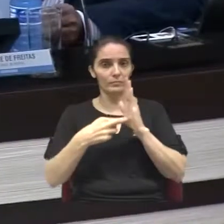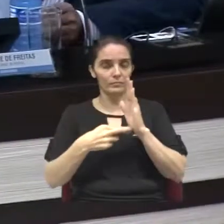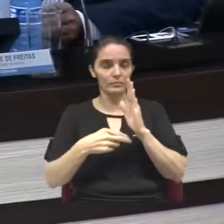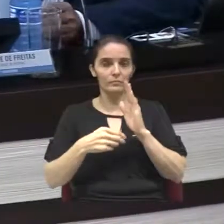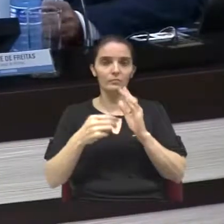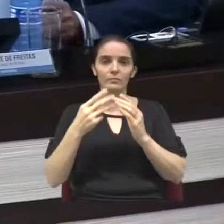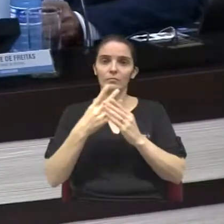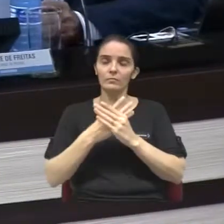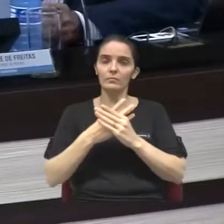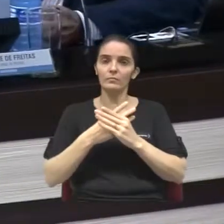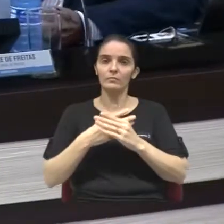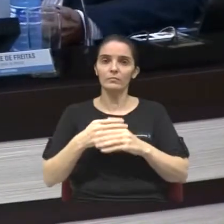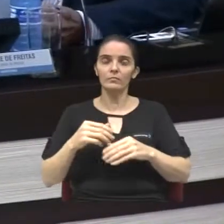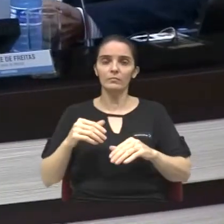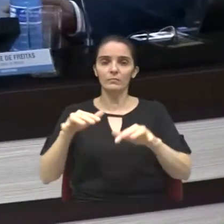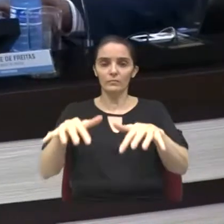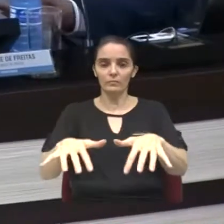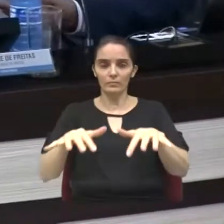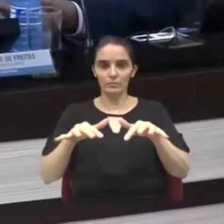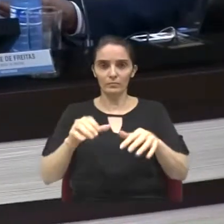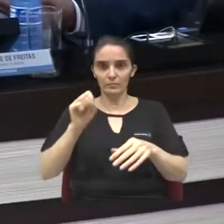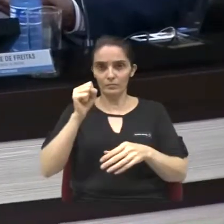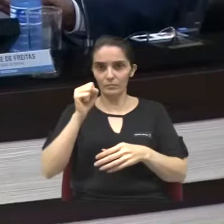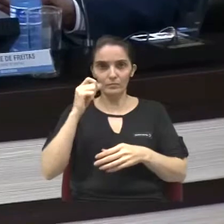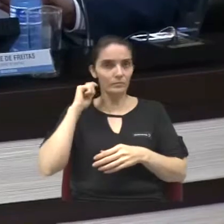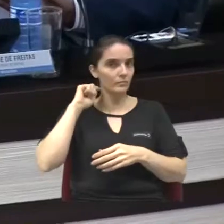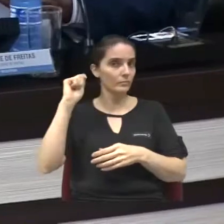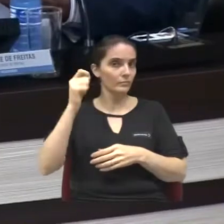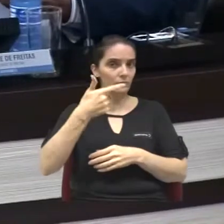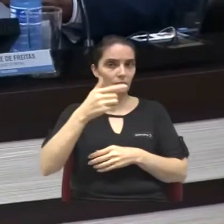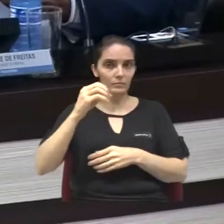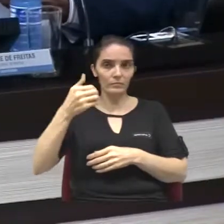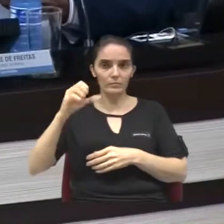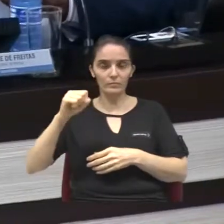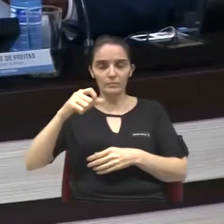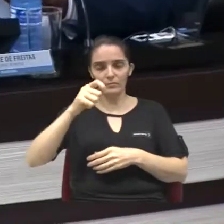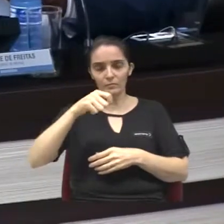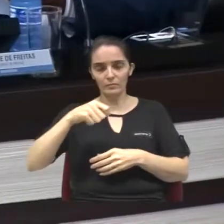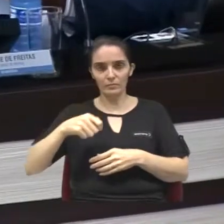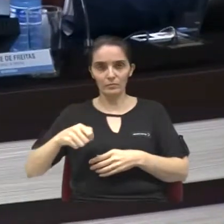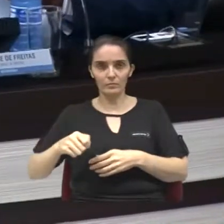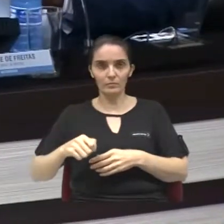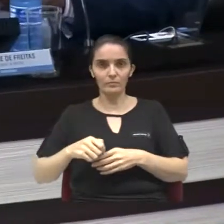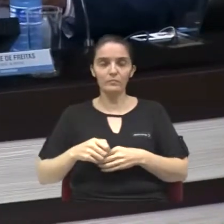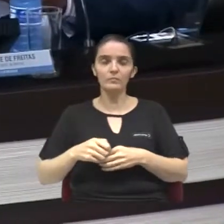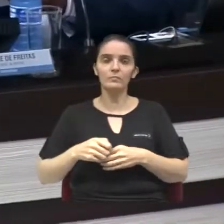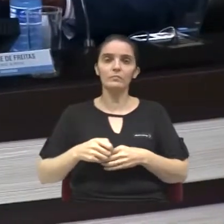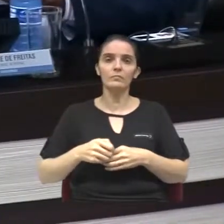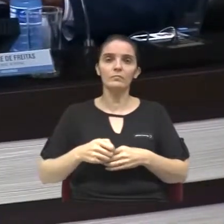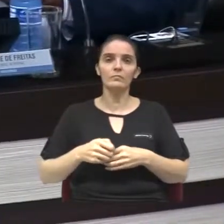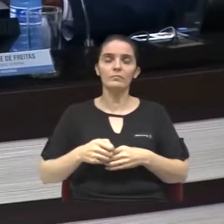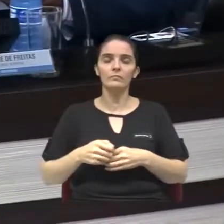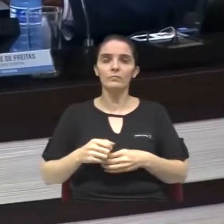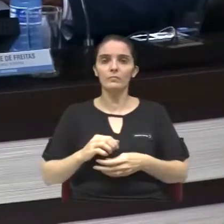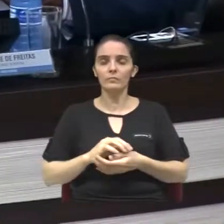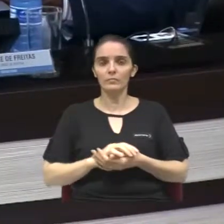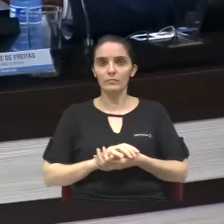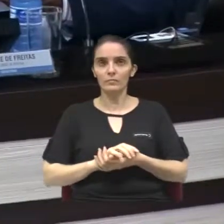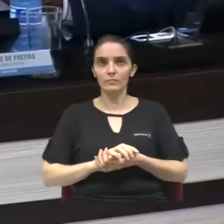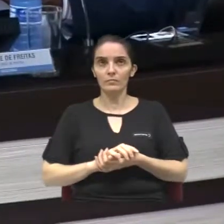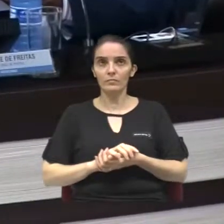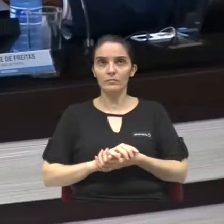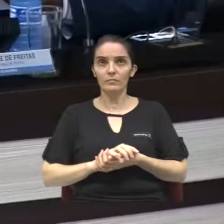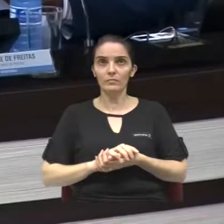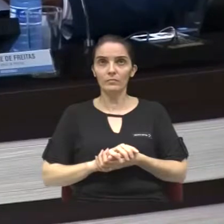Vitório Bertolã, aos 8 de abril de 2019, segue assinado por 1, 2, 3, 4, 5,